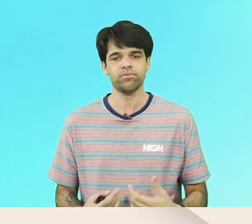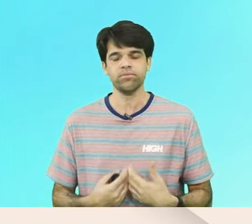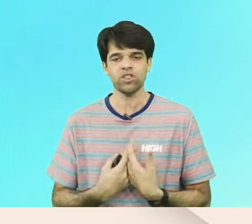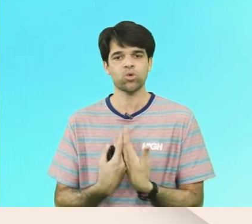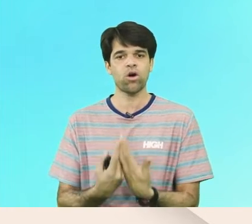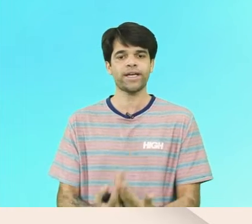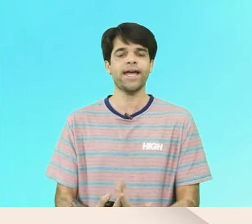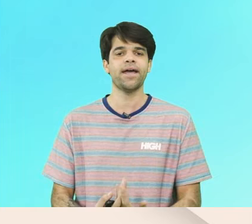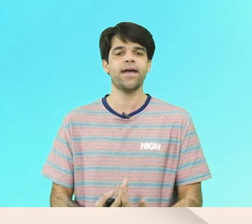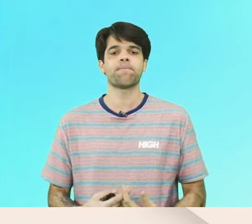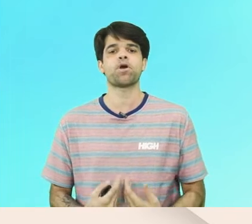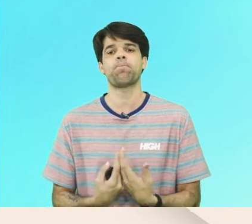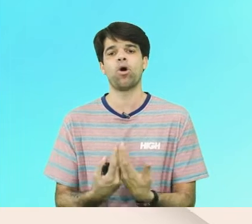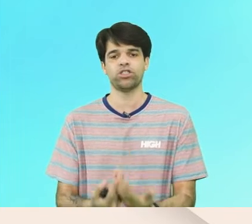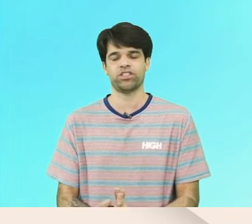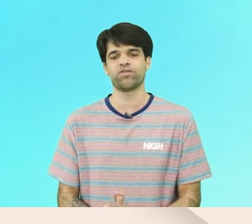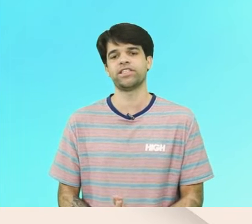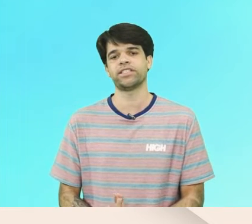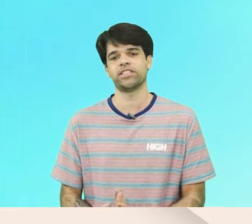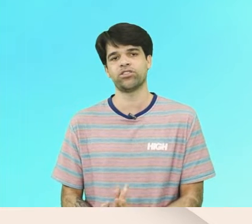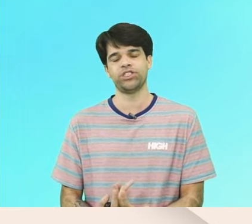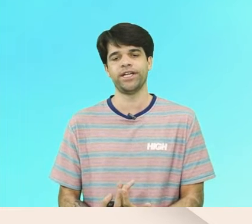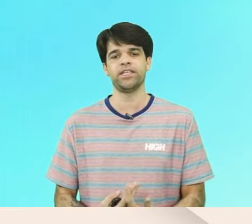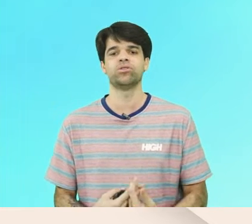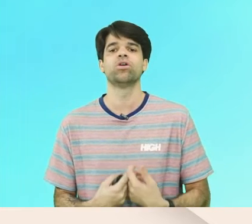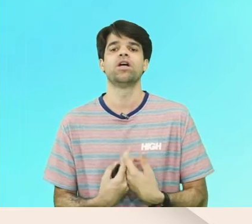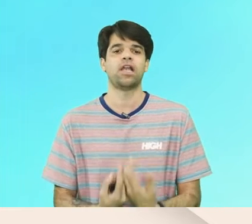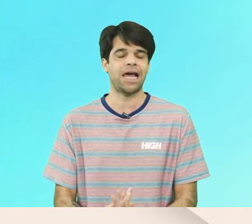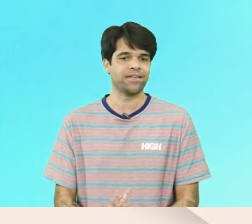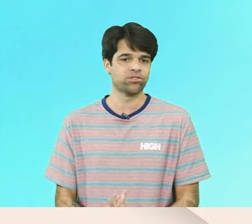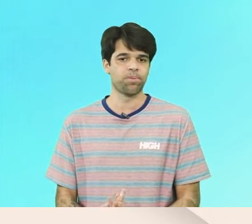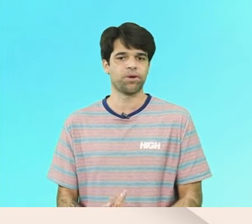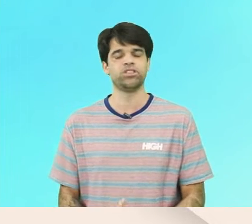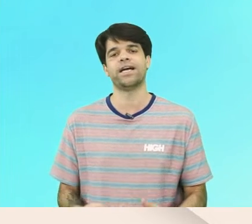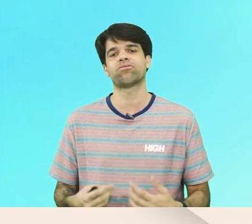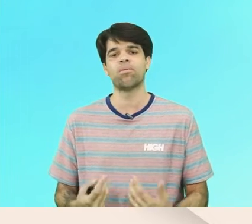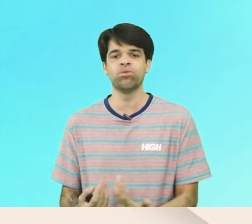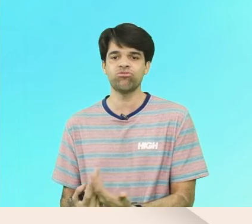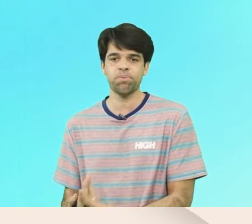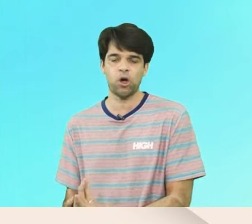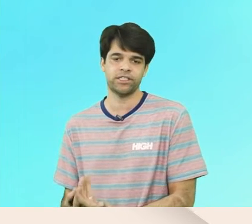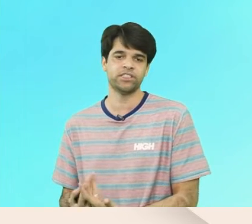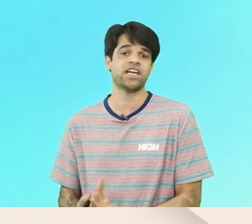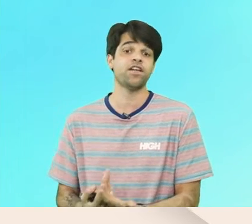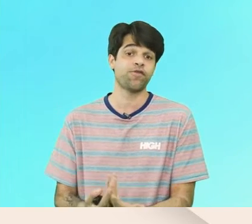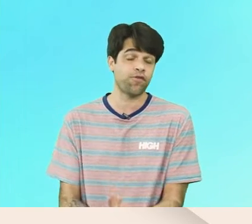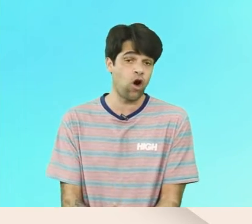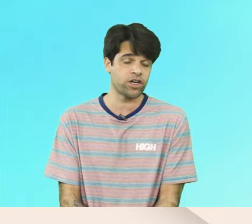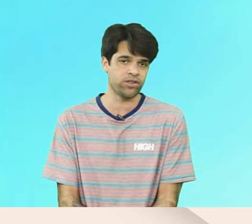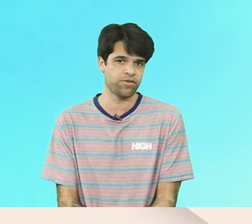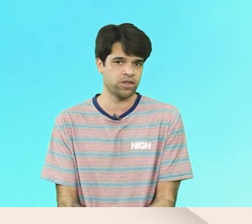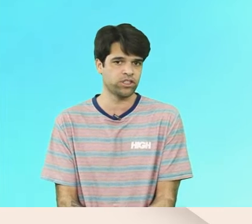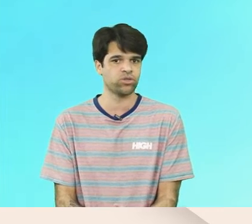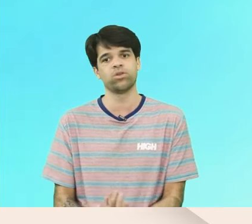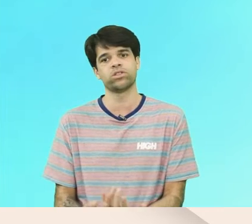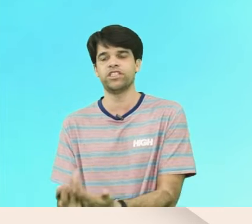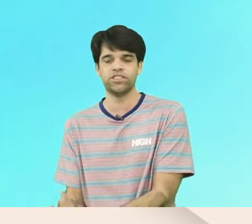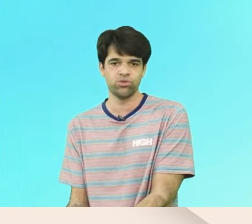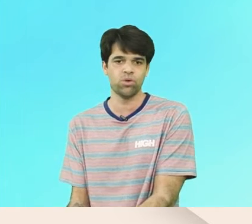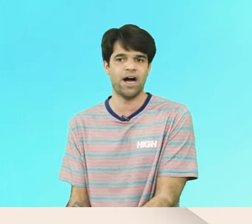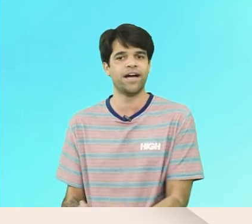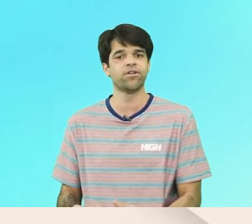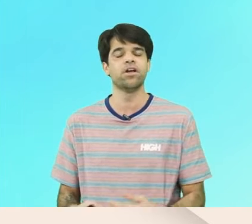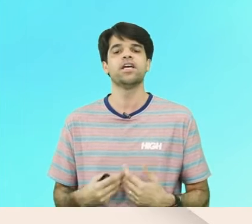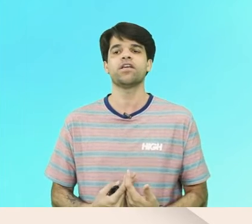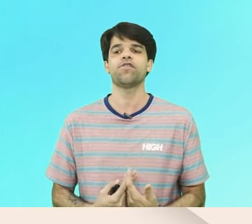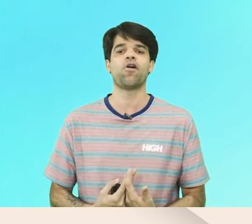ordem, qualquer proposta que você esteja sugerindo lá no teu projeto, é muito importante que ele foque, no final das contas,